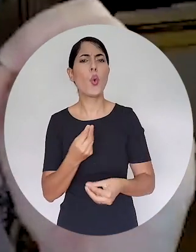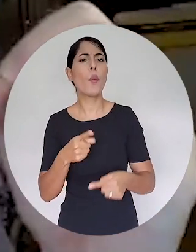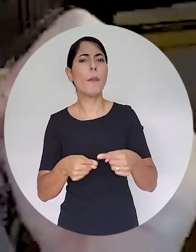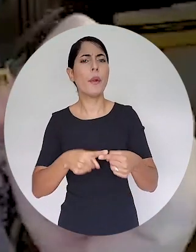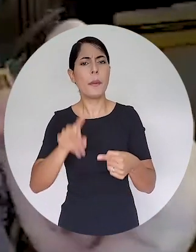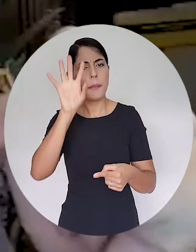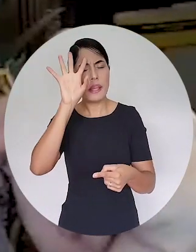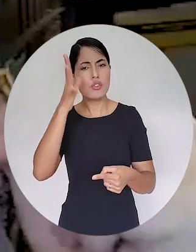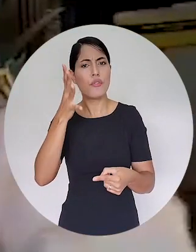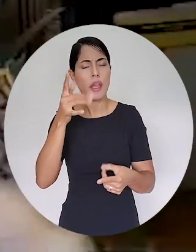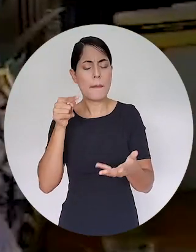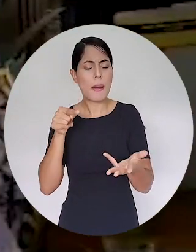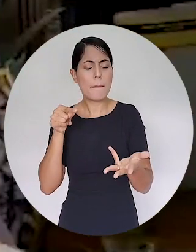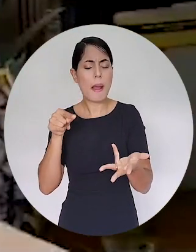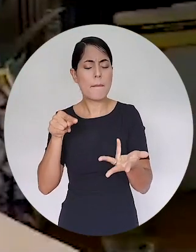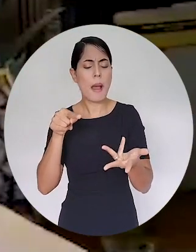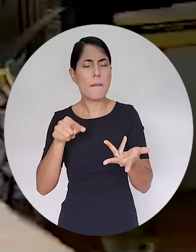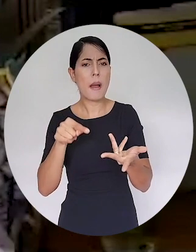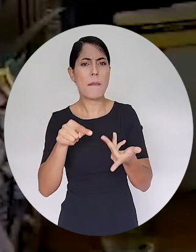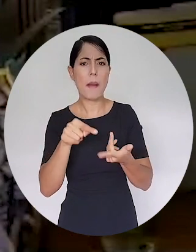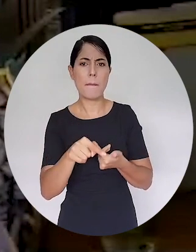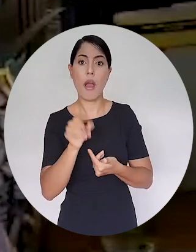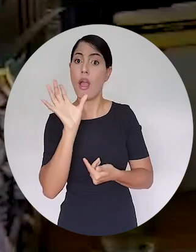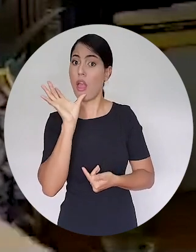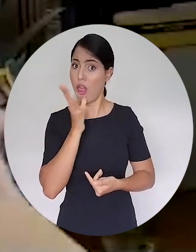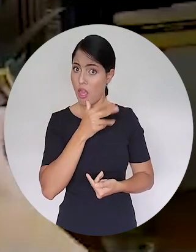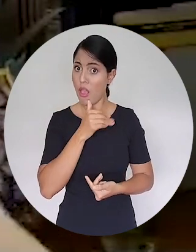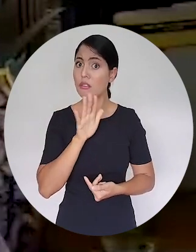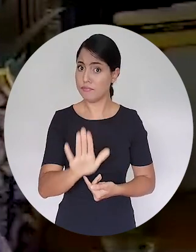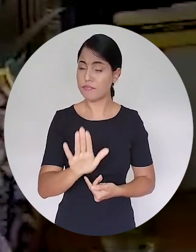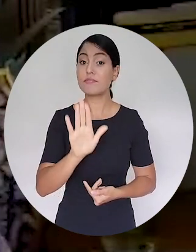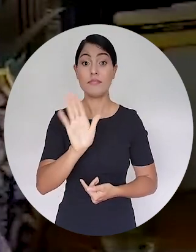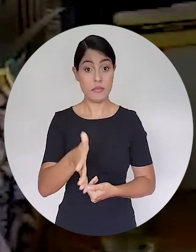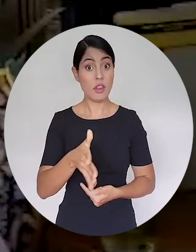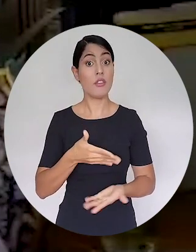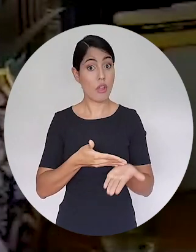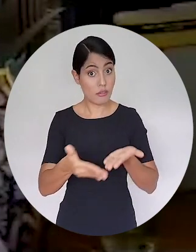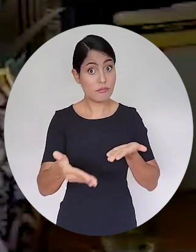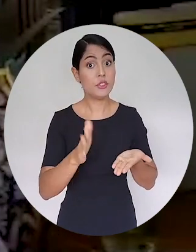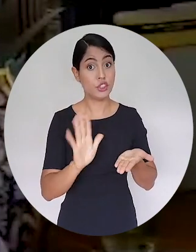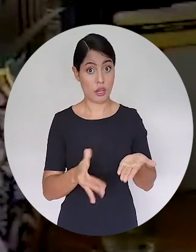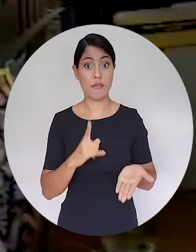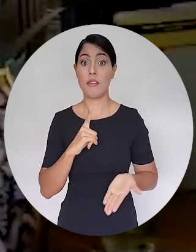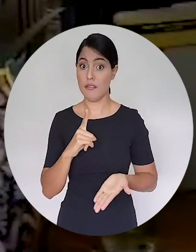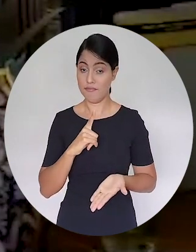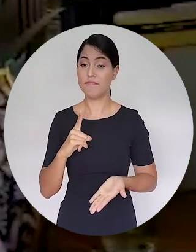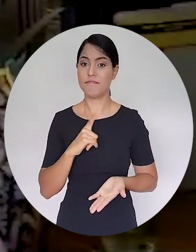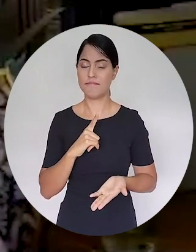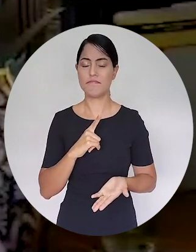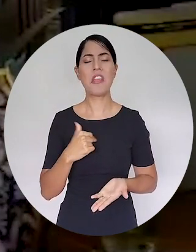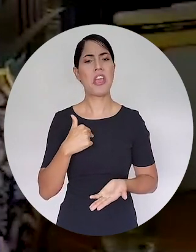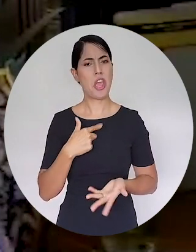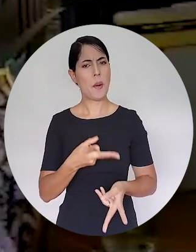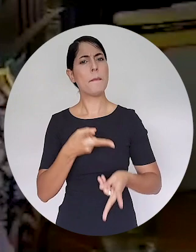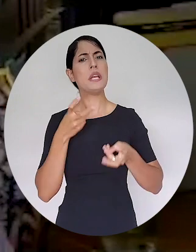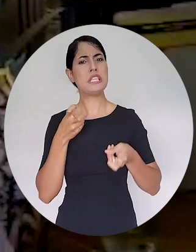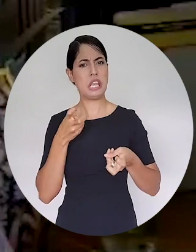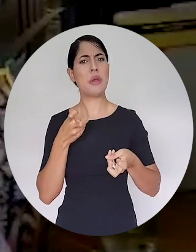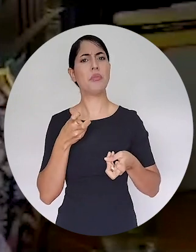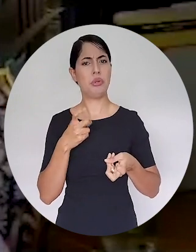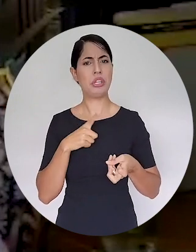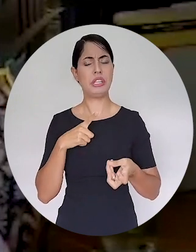formas de solução de conflito é lento, mas é um trabalho que já começou, eu vejo muitos frutos,